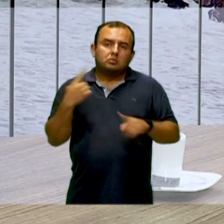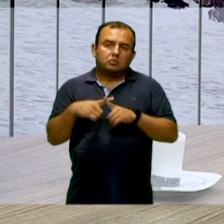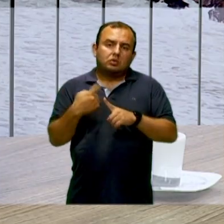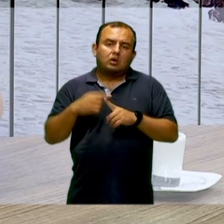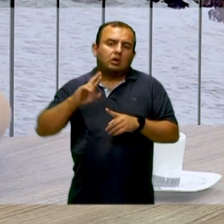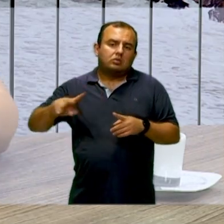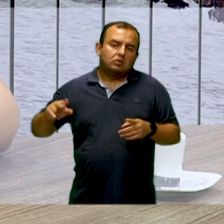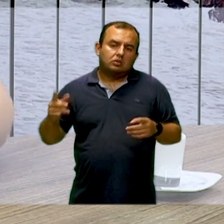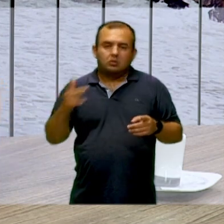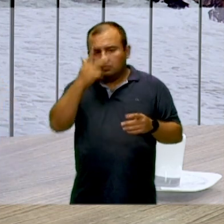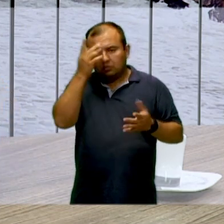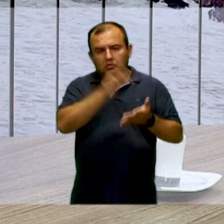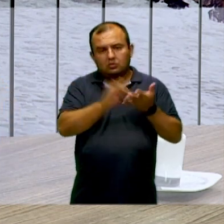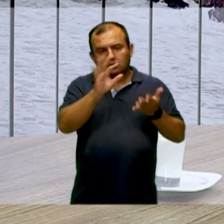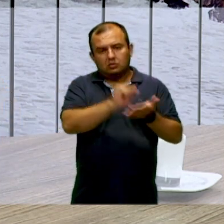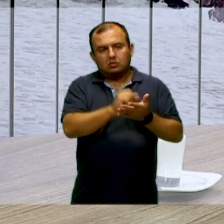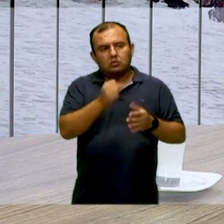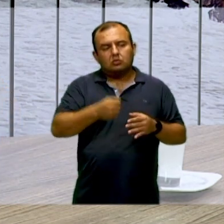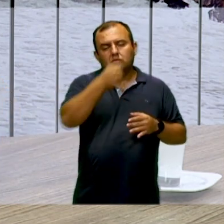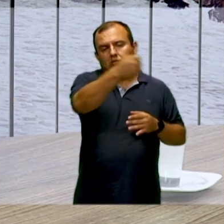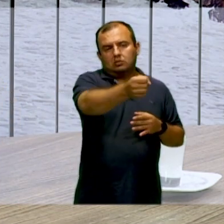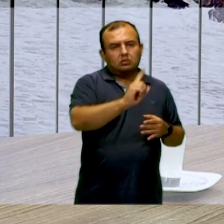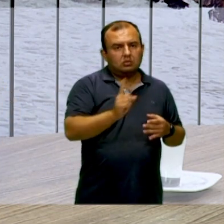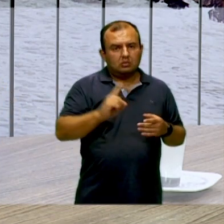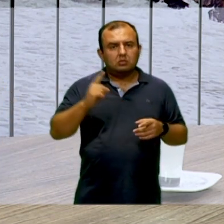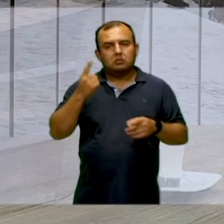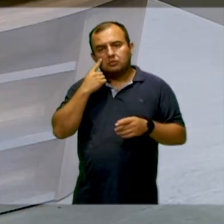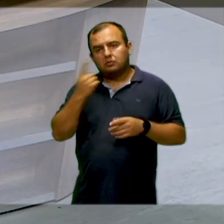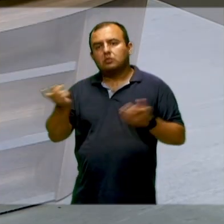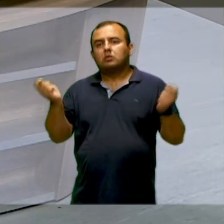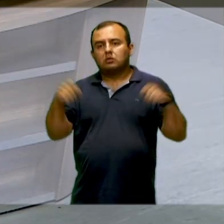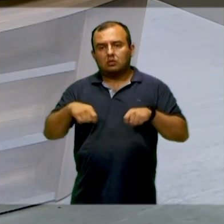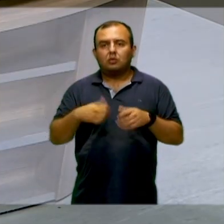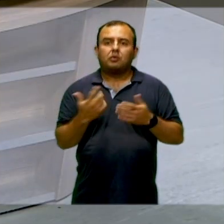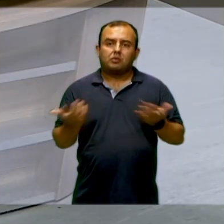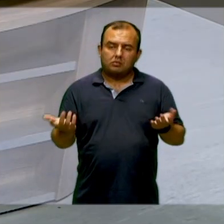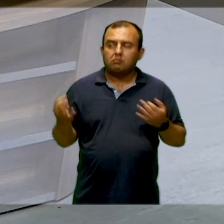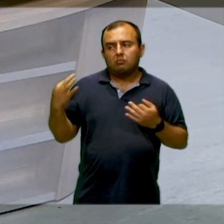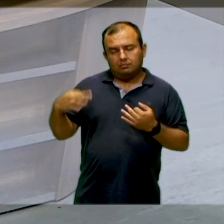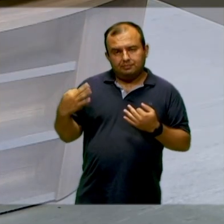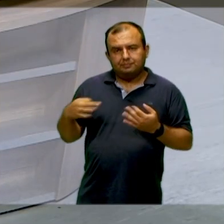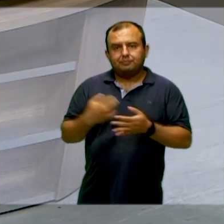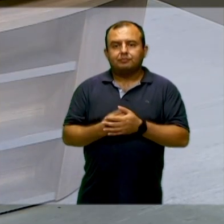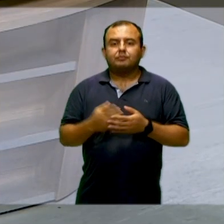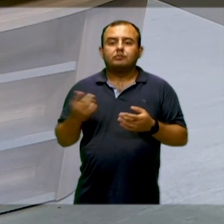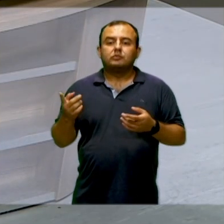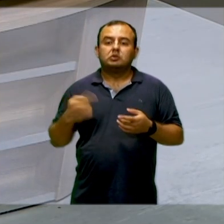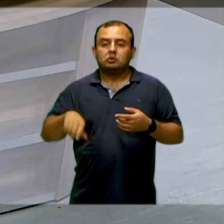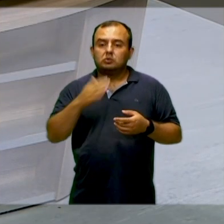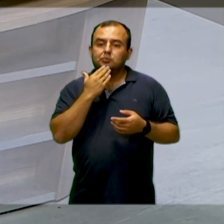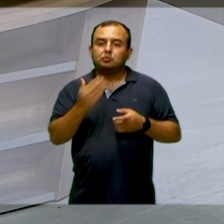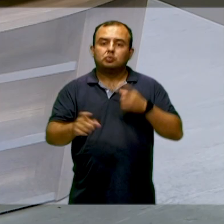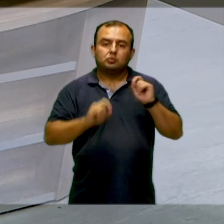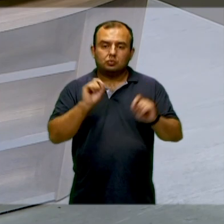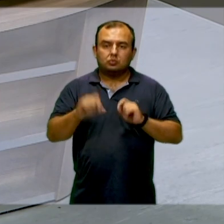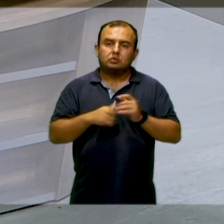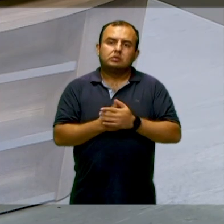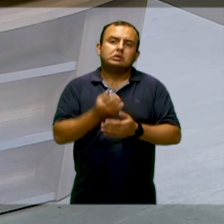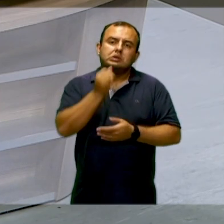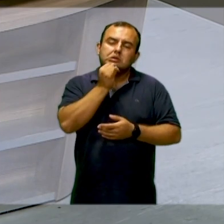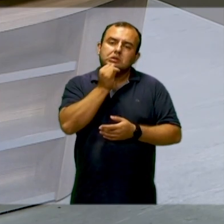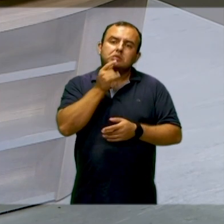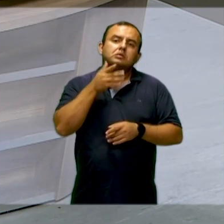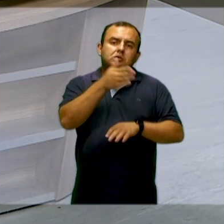é porque a pessoa se inscreveu que nós vamos colocar lá. Sim, porque depende também da qualificação, né? Exato. Então, assim, o que a gente pediu? Por exemplo, vai